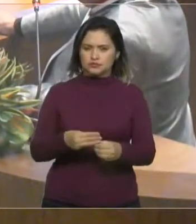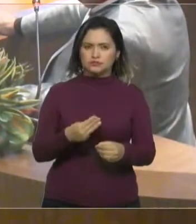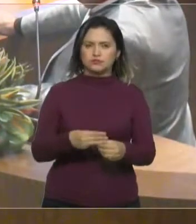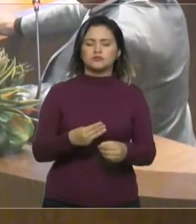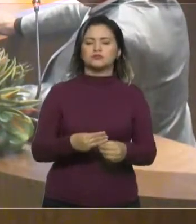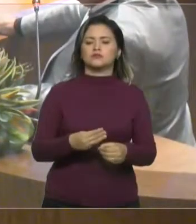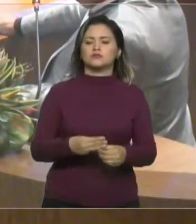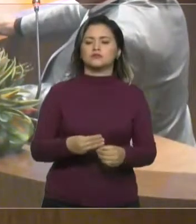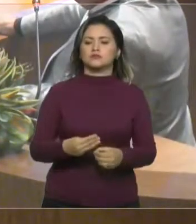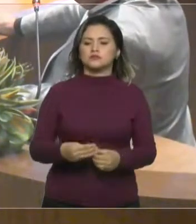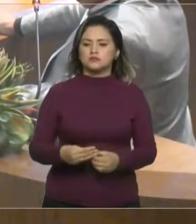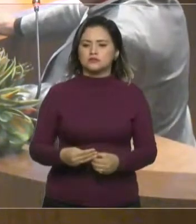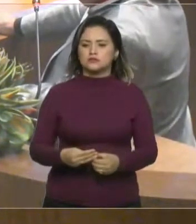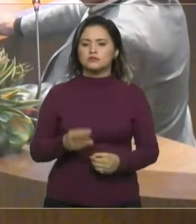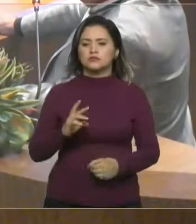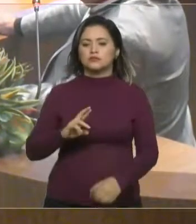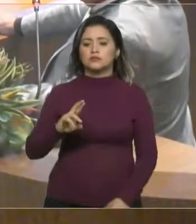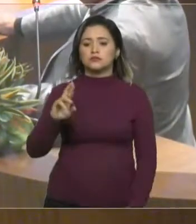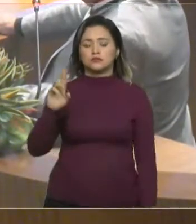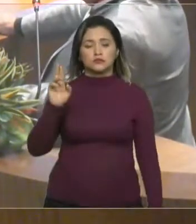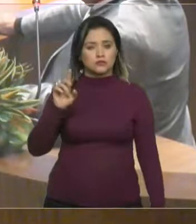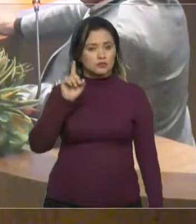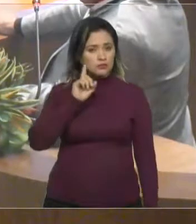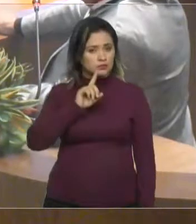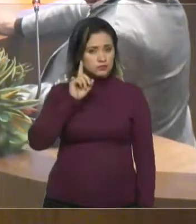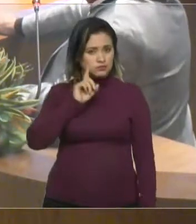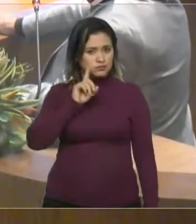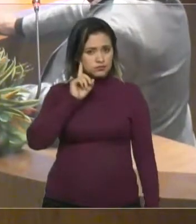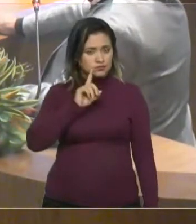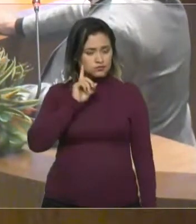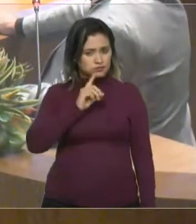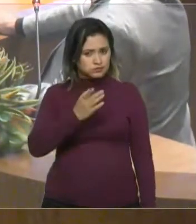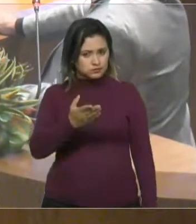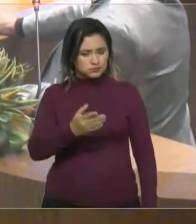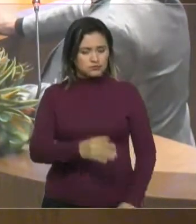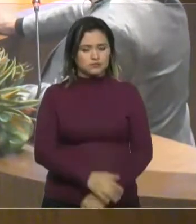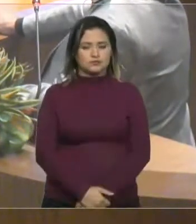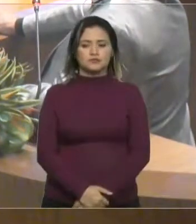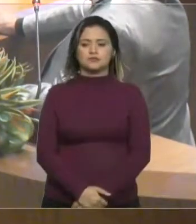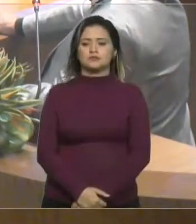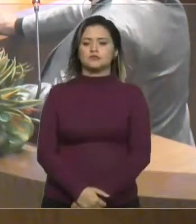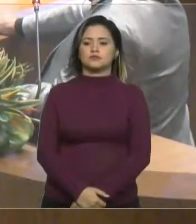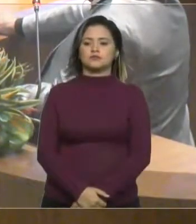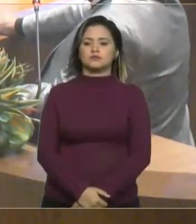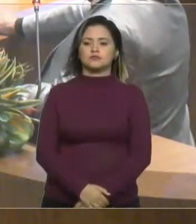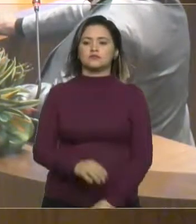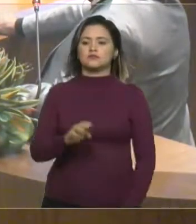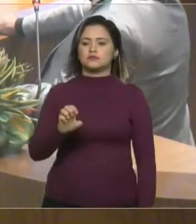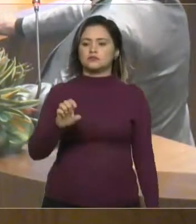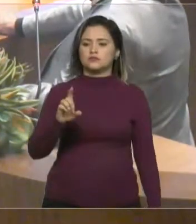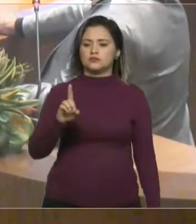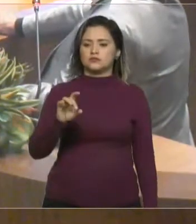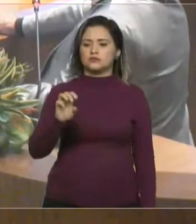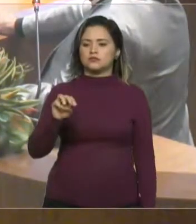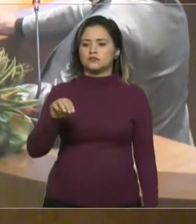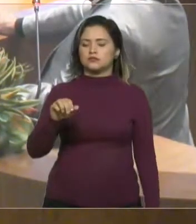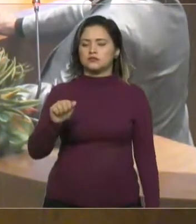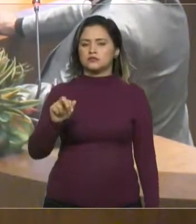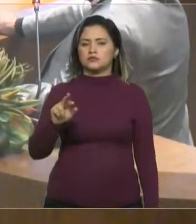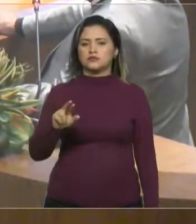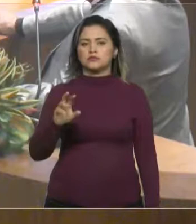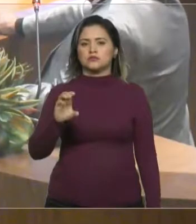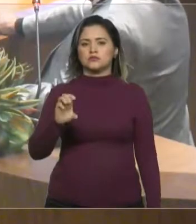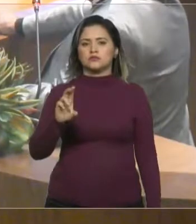doutor Chocolate, aqui presente, doutor Edmar Cutrim, meu queridíssimo